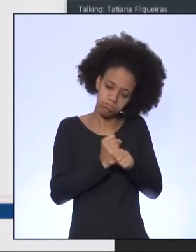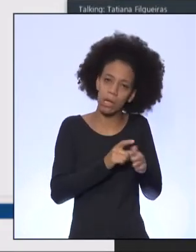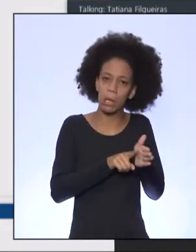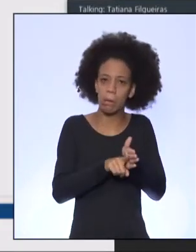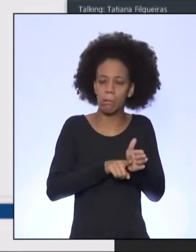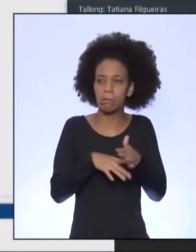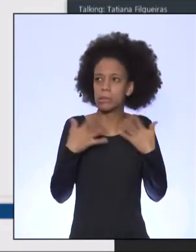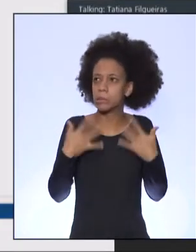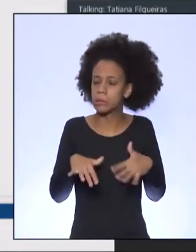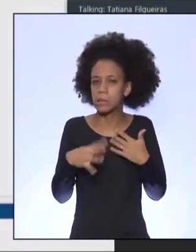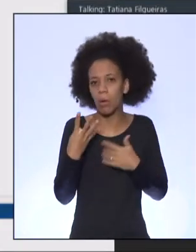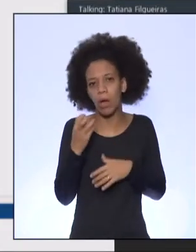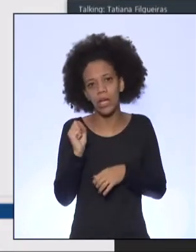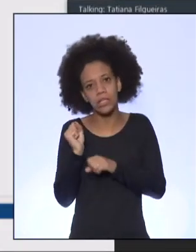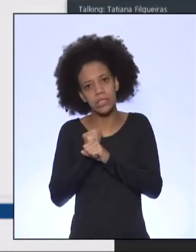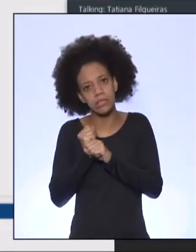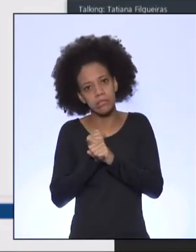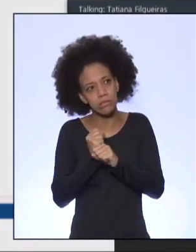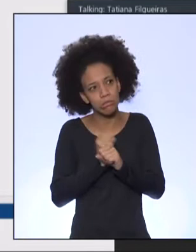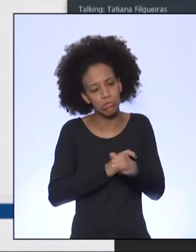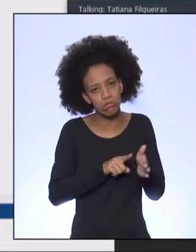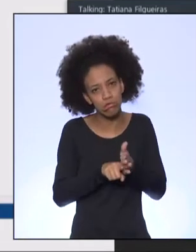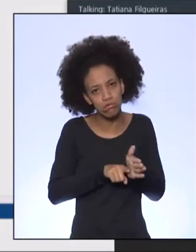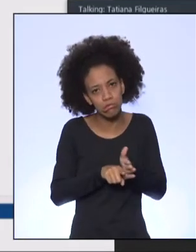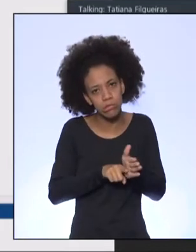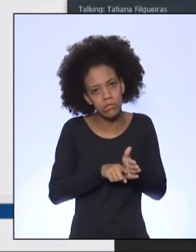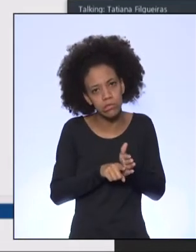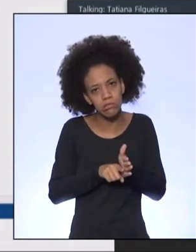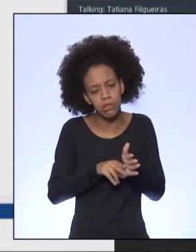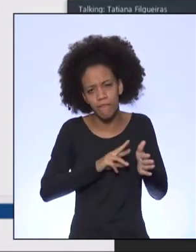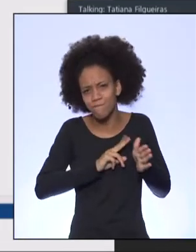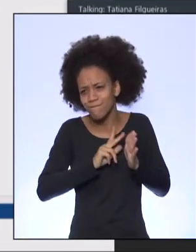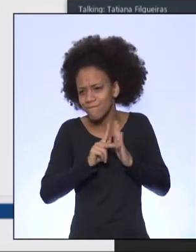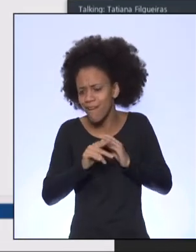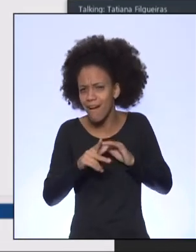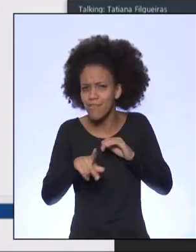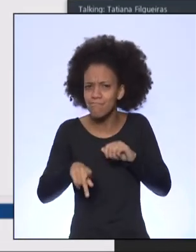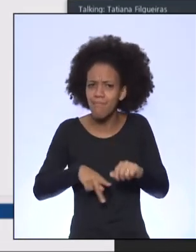tinham 40 anos de pesquisa em dezenas de países e que